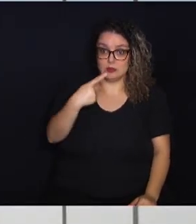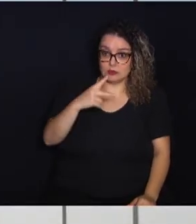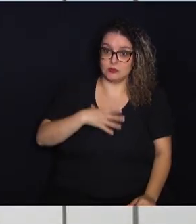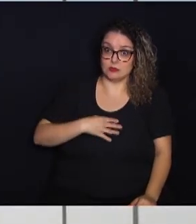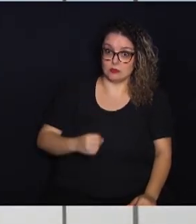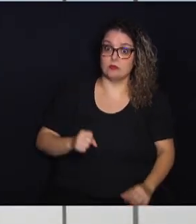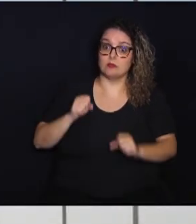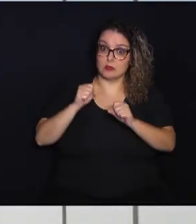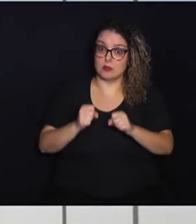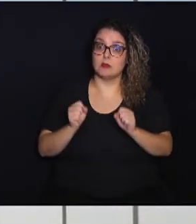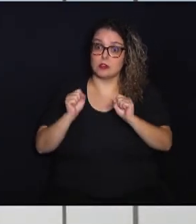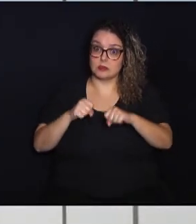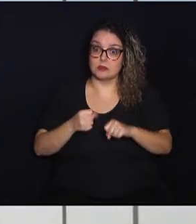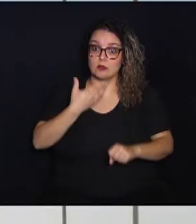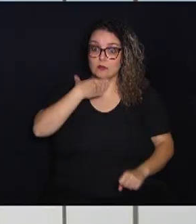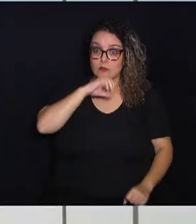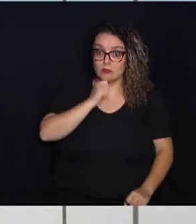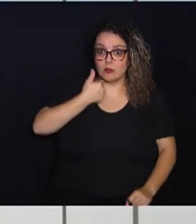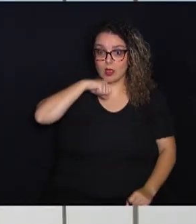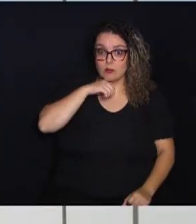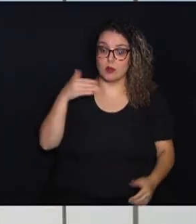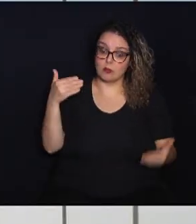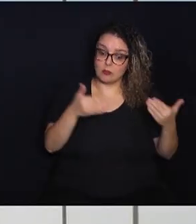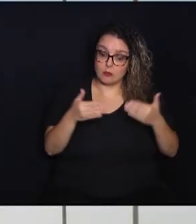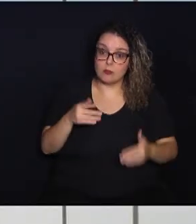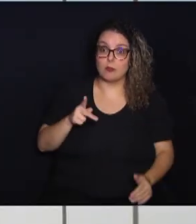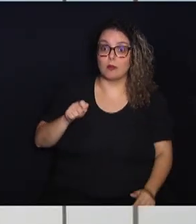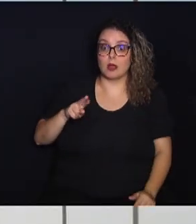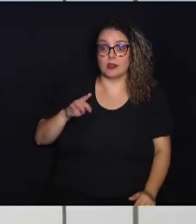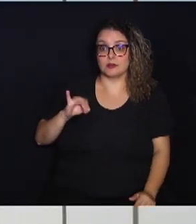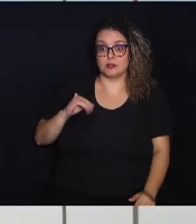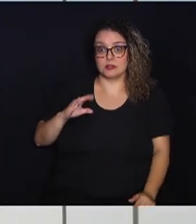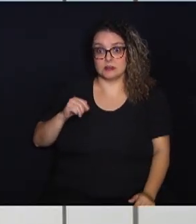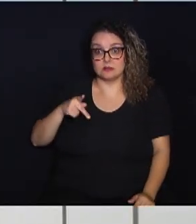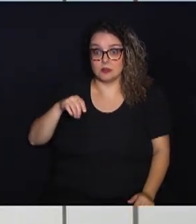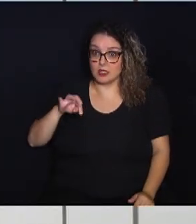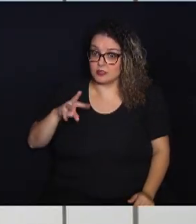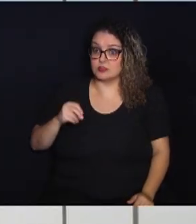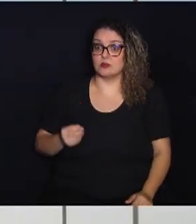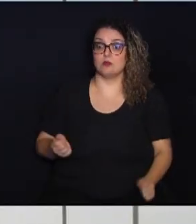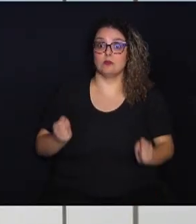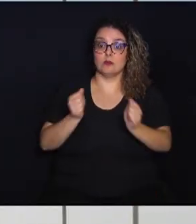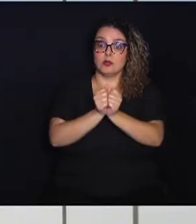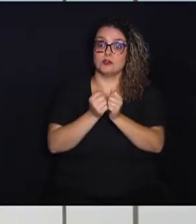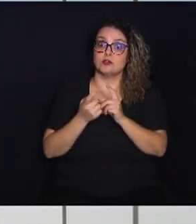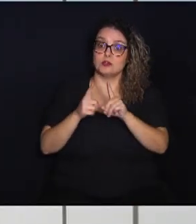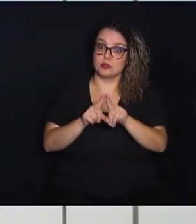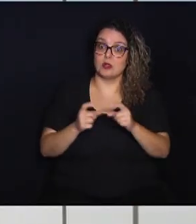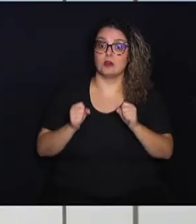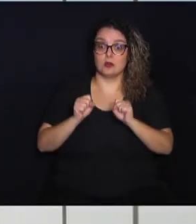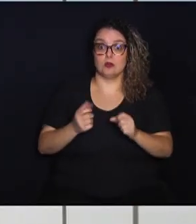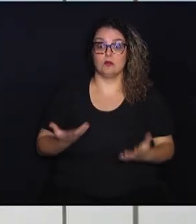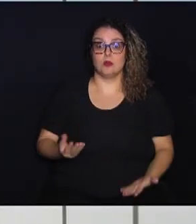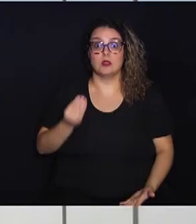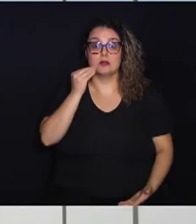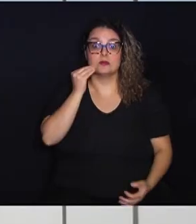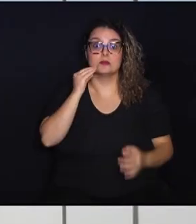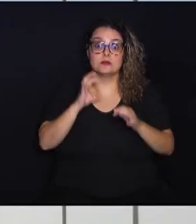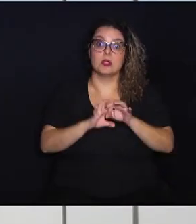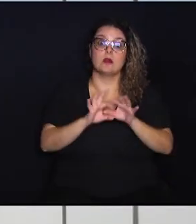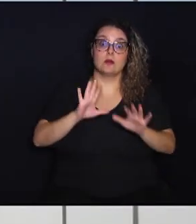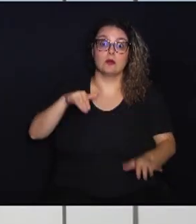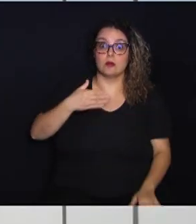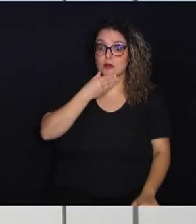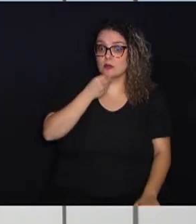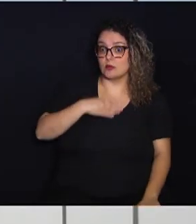você pode sim ser um pai ou mãe participativo. Você pode estar próximo e você pode tentar dar essa liberdade para que quando o seu